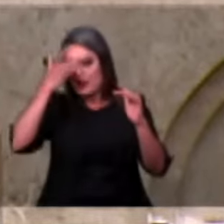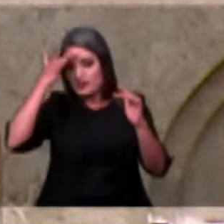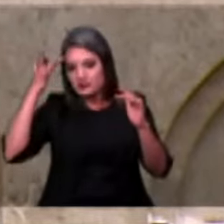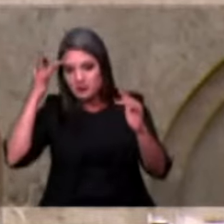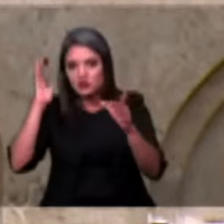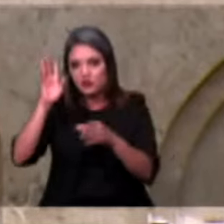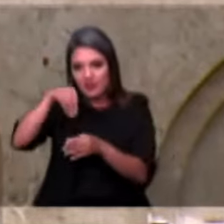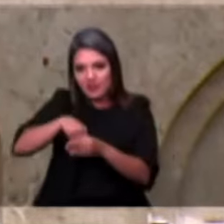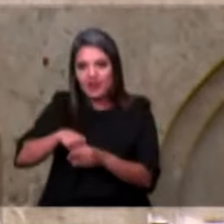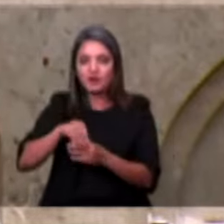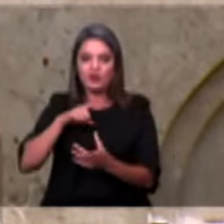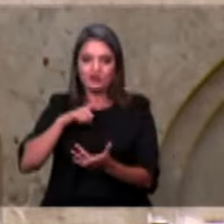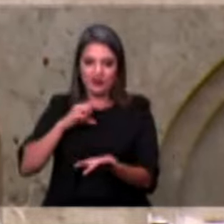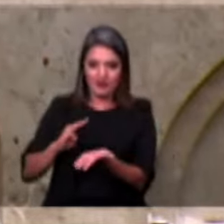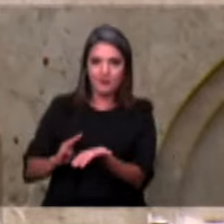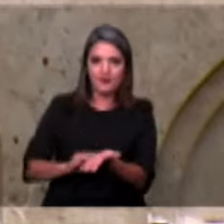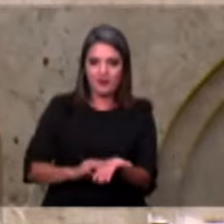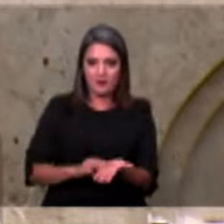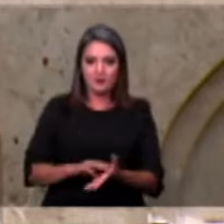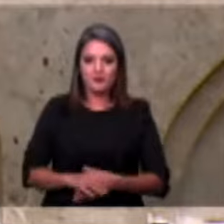compõem.